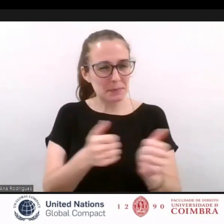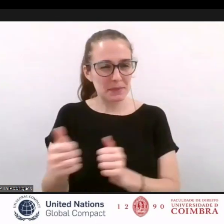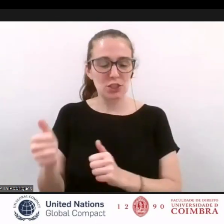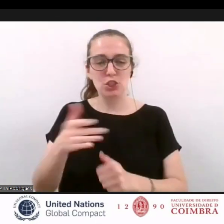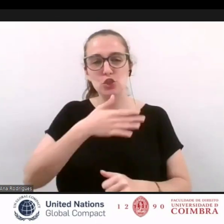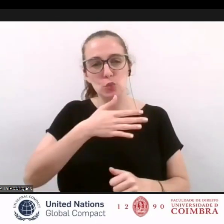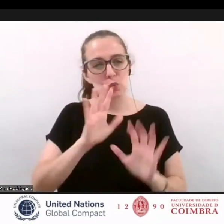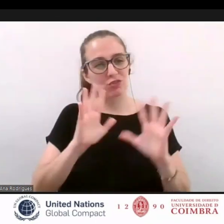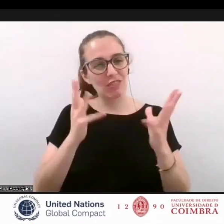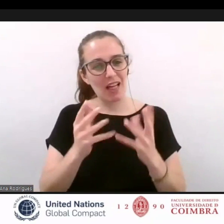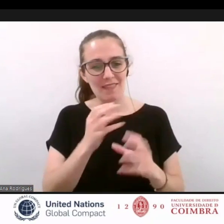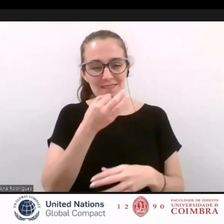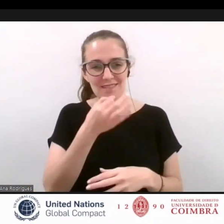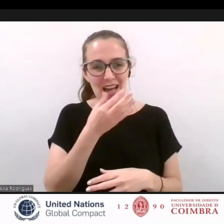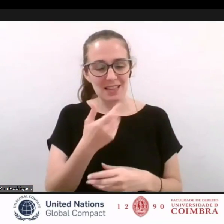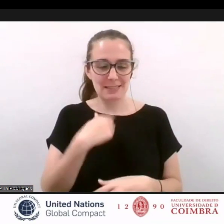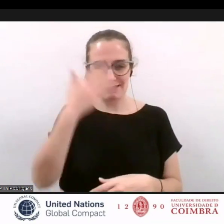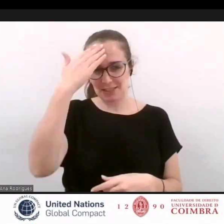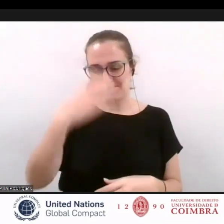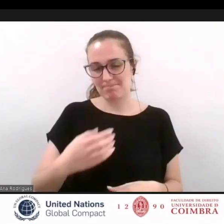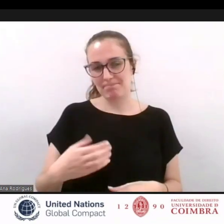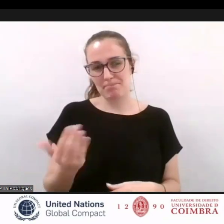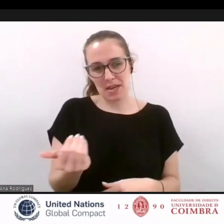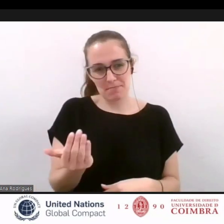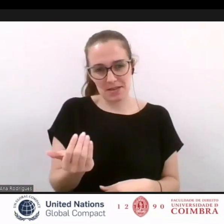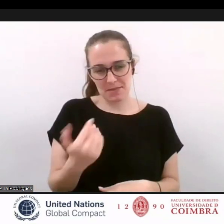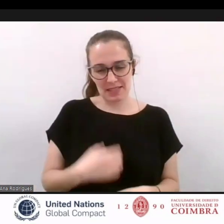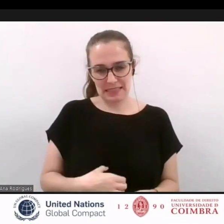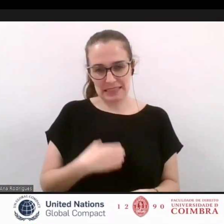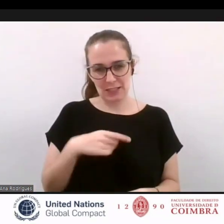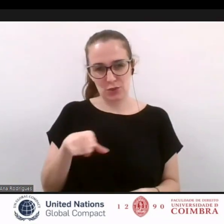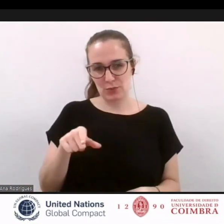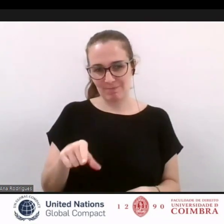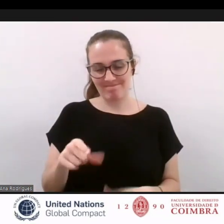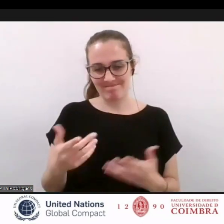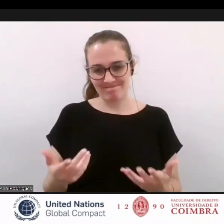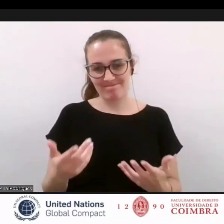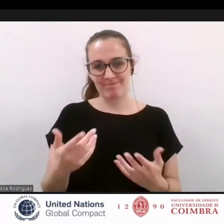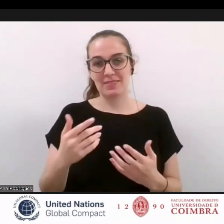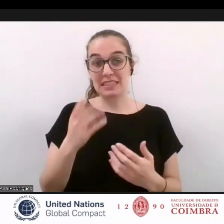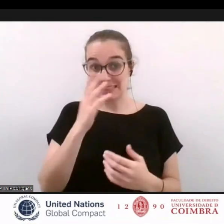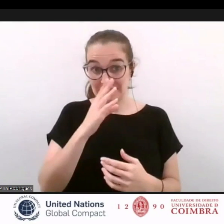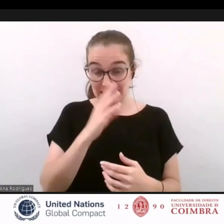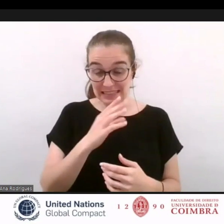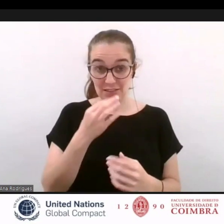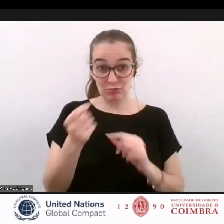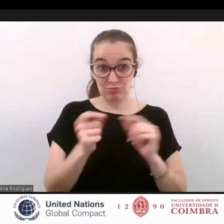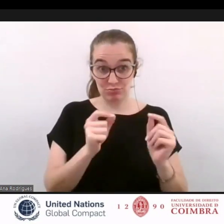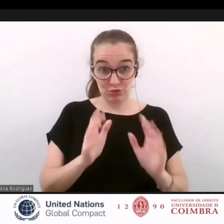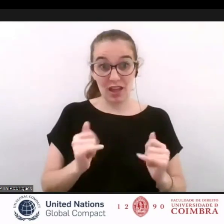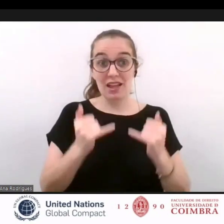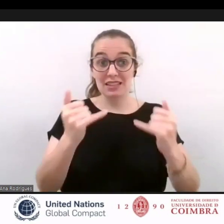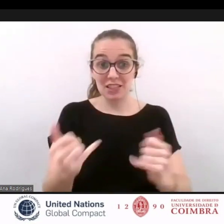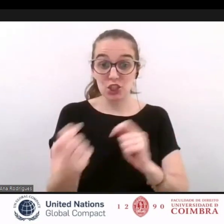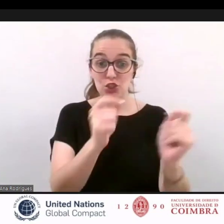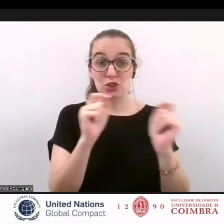forma generalizada que devia ser, para que haja depois essa discussão e essa atribuição das responsabilidades, aqui que